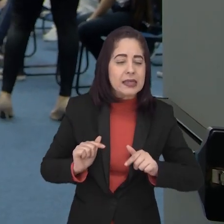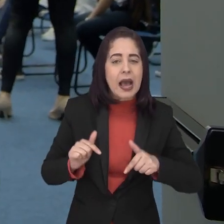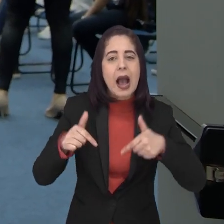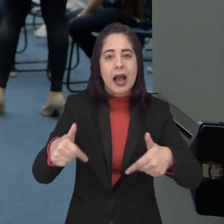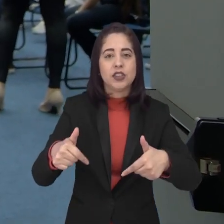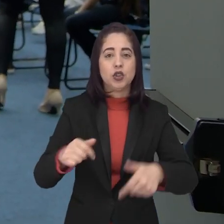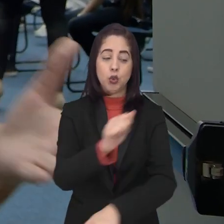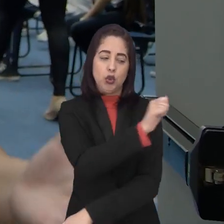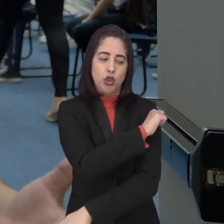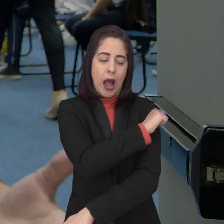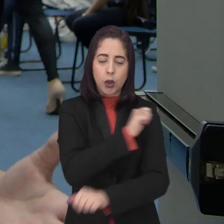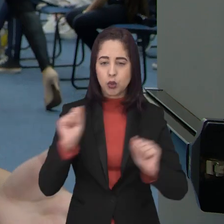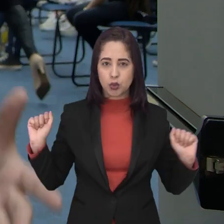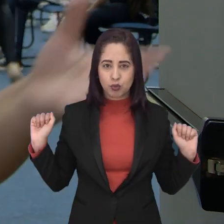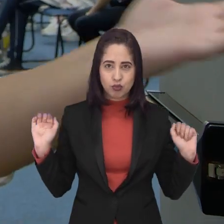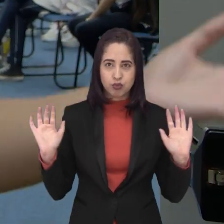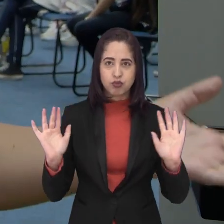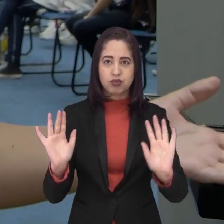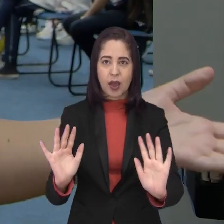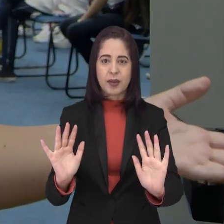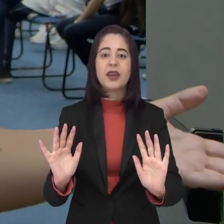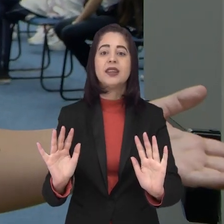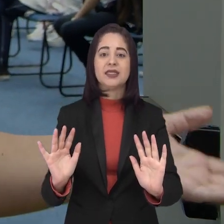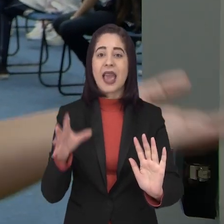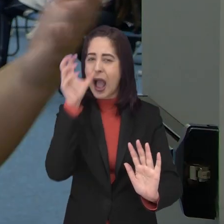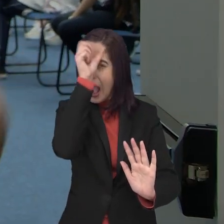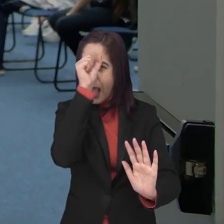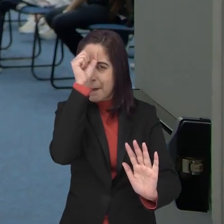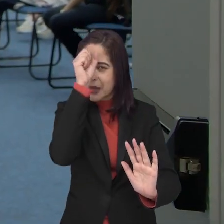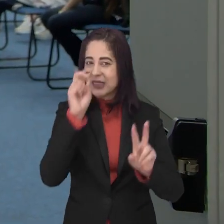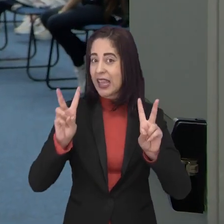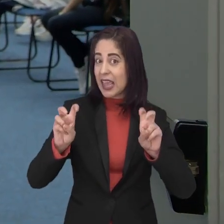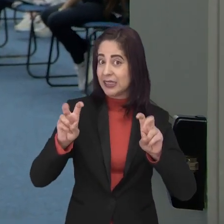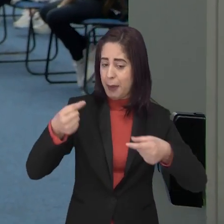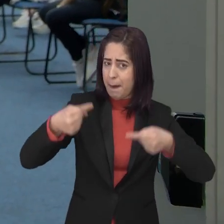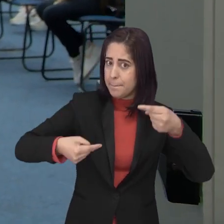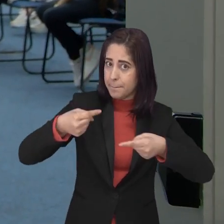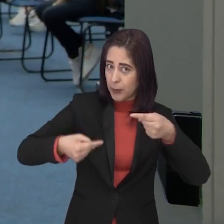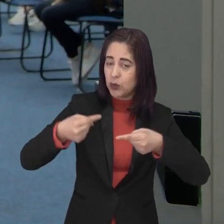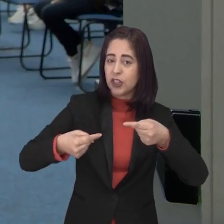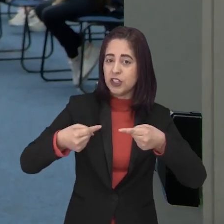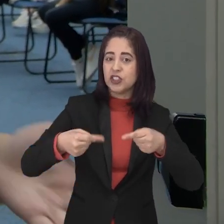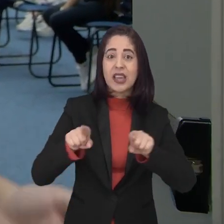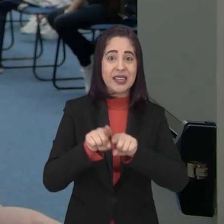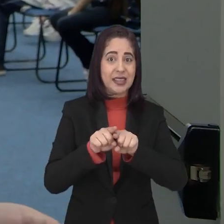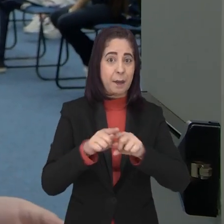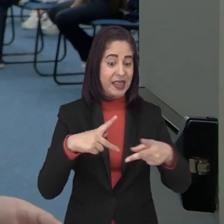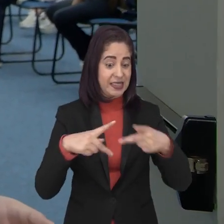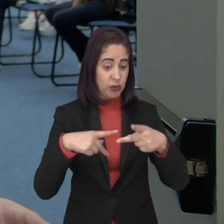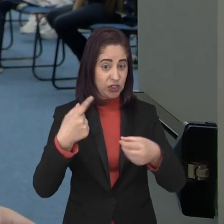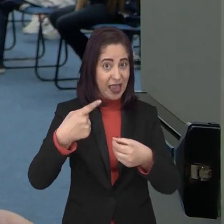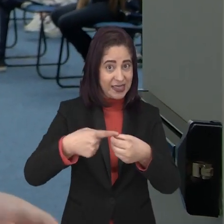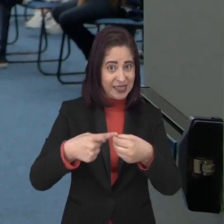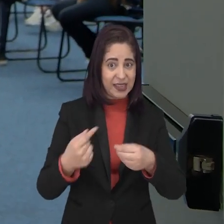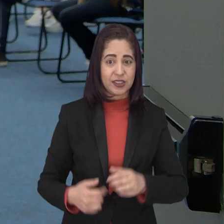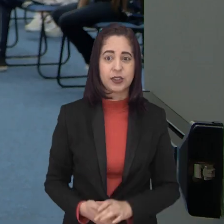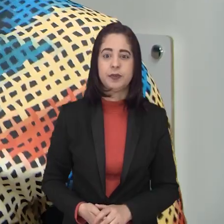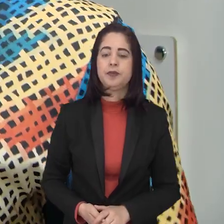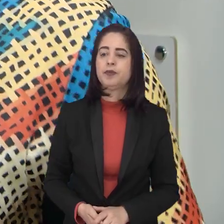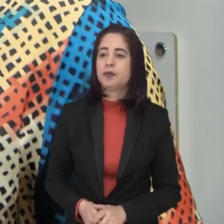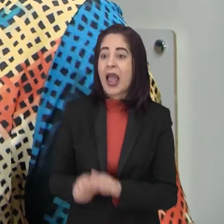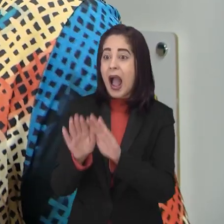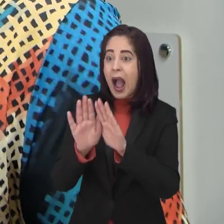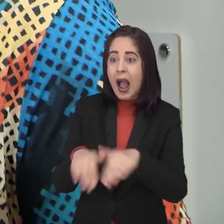iniciativa para trazer essas crianças para fora do ambiente escolar, aprender um pouquinho mais sobre política e sobre o município de São José. Vamos